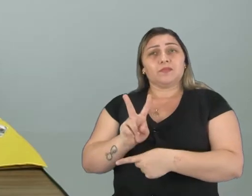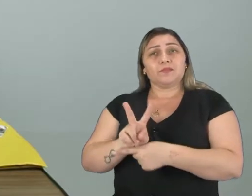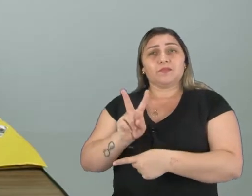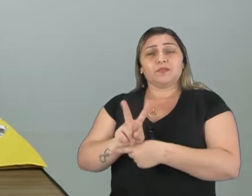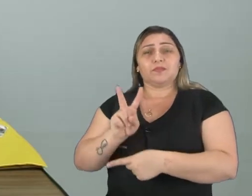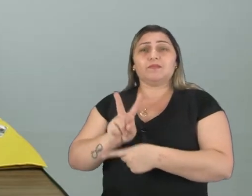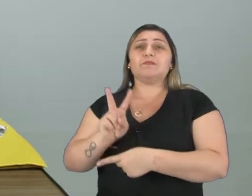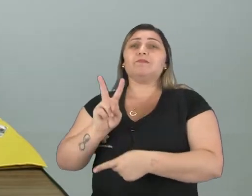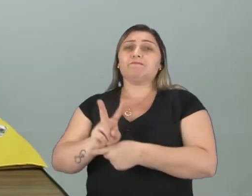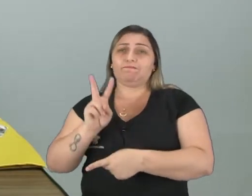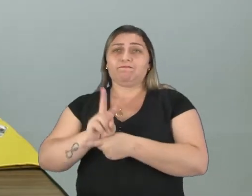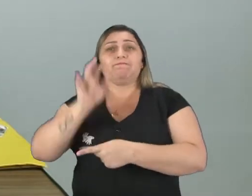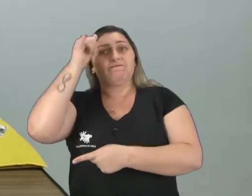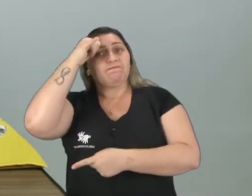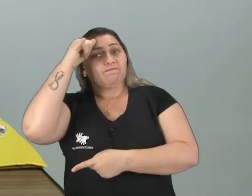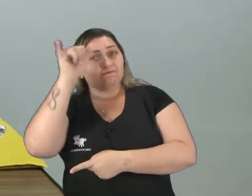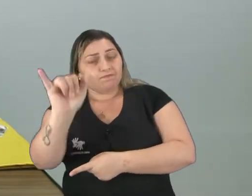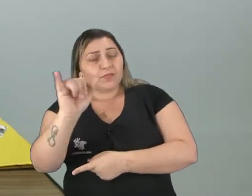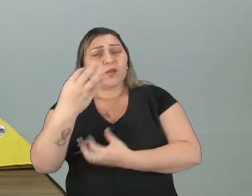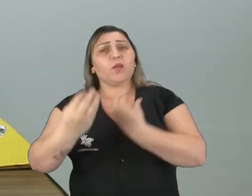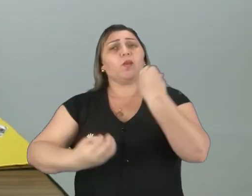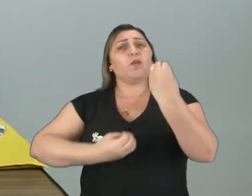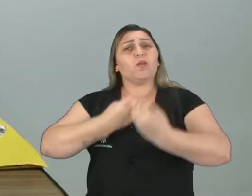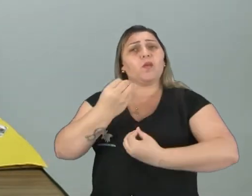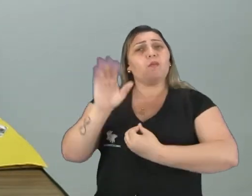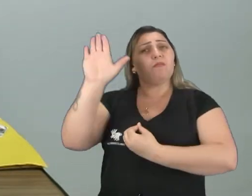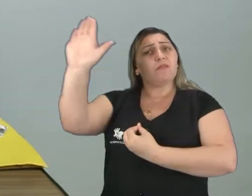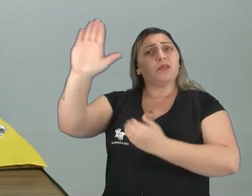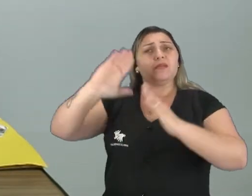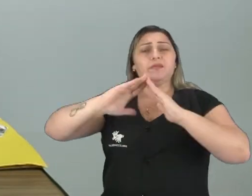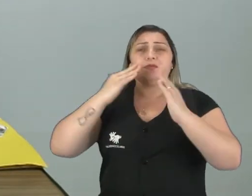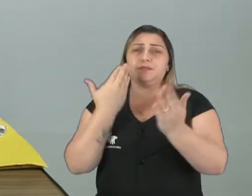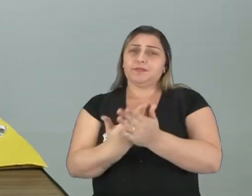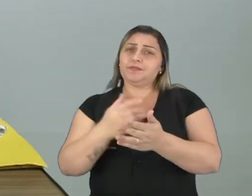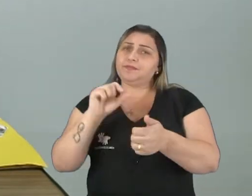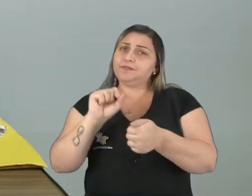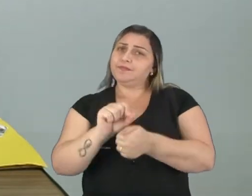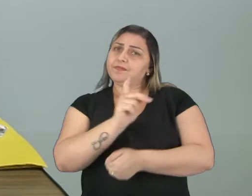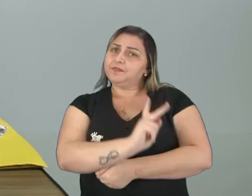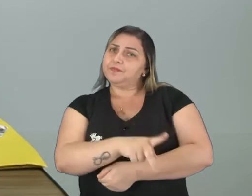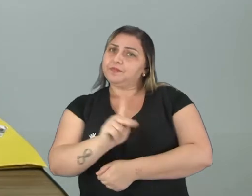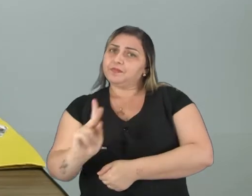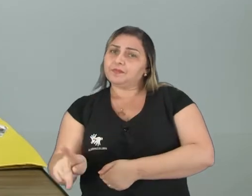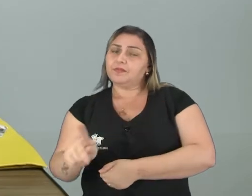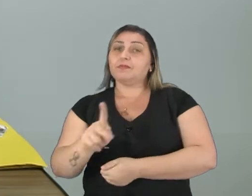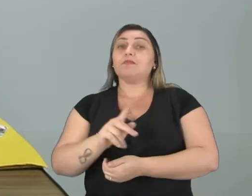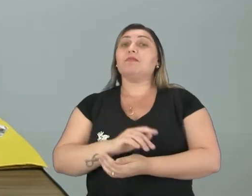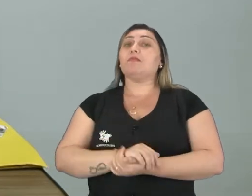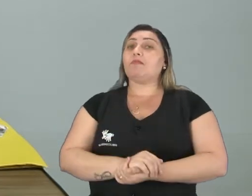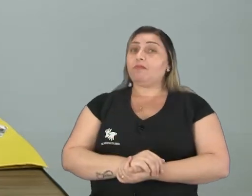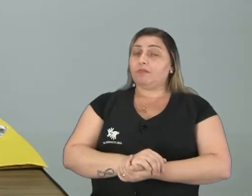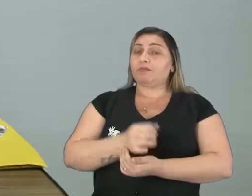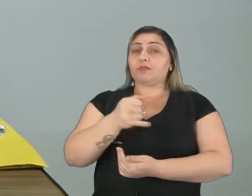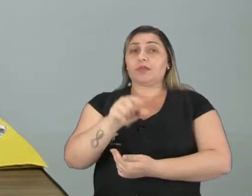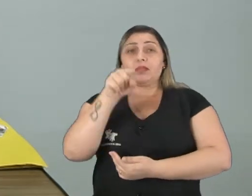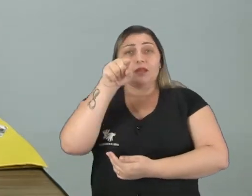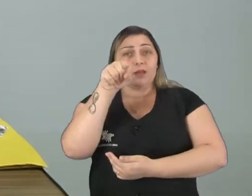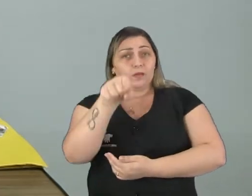desse cuidado com a água. De que forma lá na escola eu posso fazer isso, professora? Sim, se